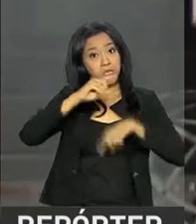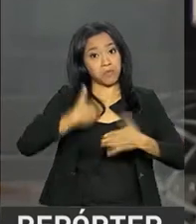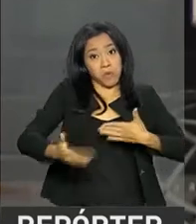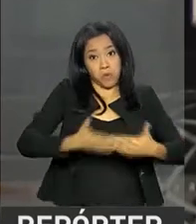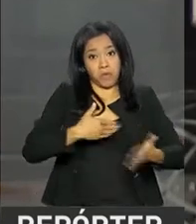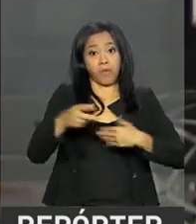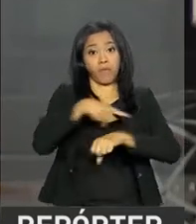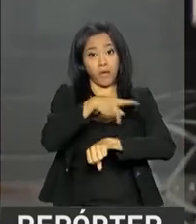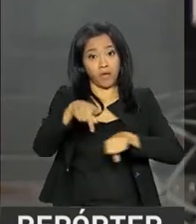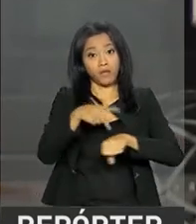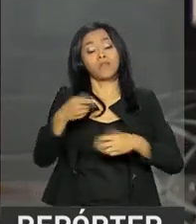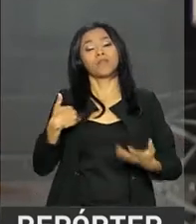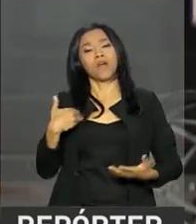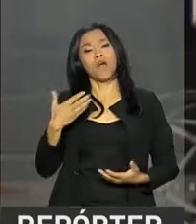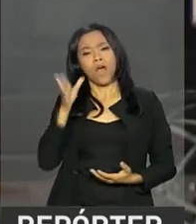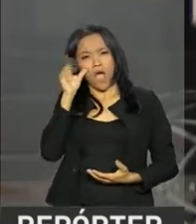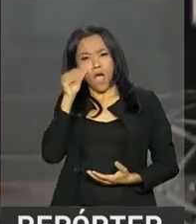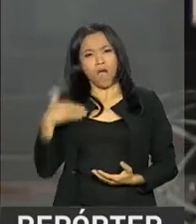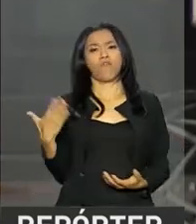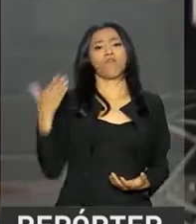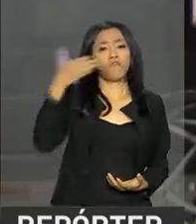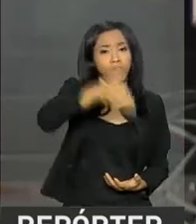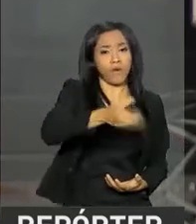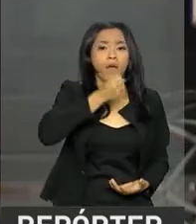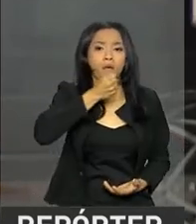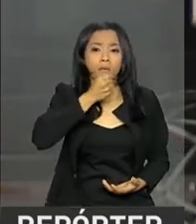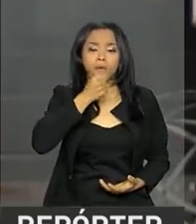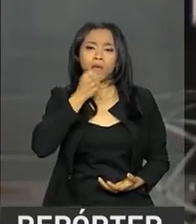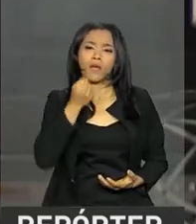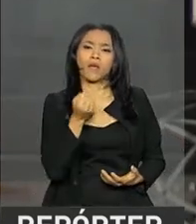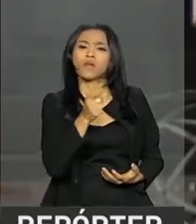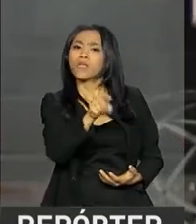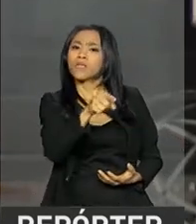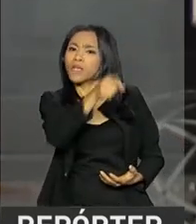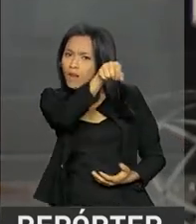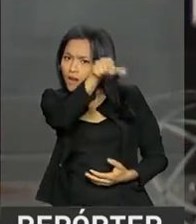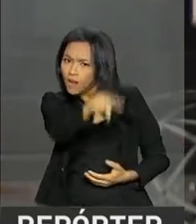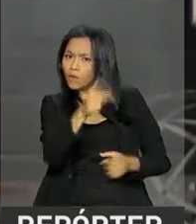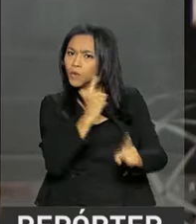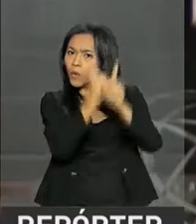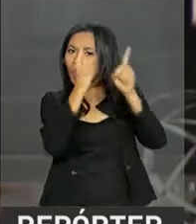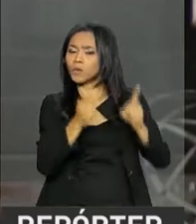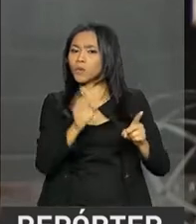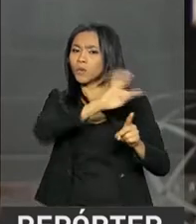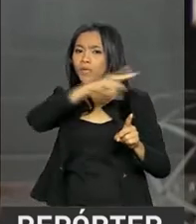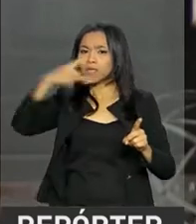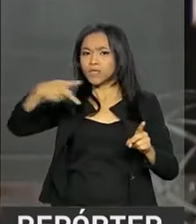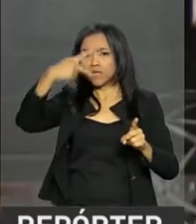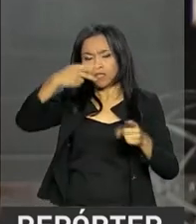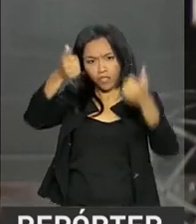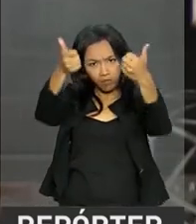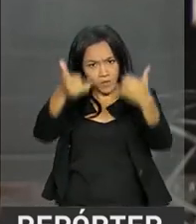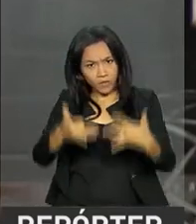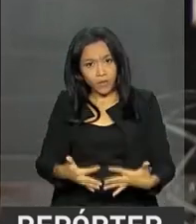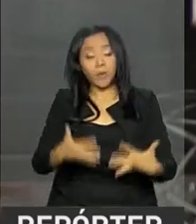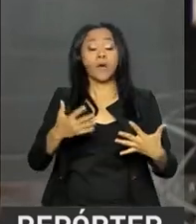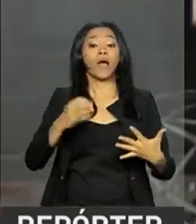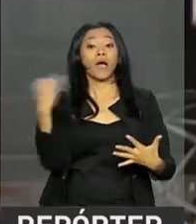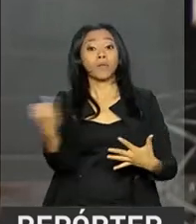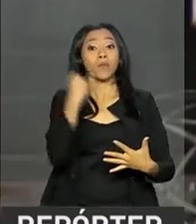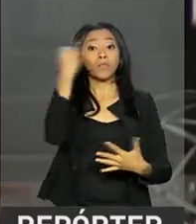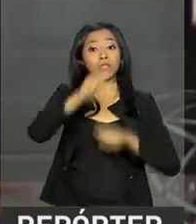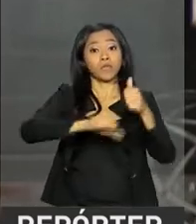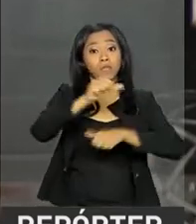Caroline Blaut acompanhou o evento, onde o presidente destacou também a importância da reforma